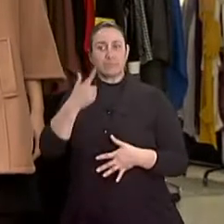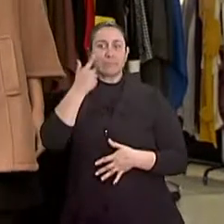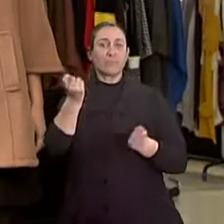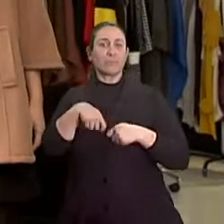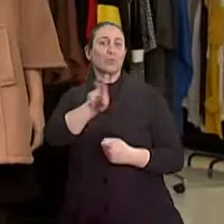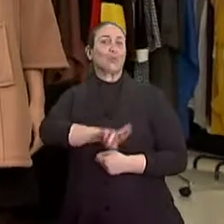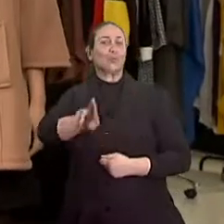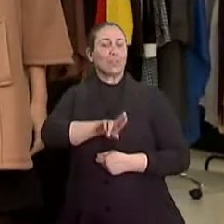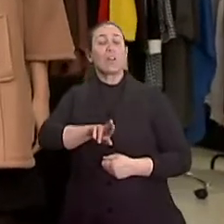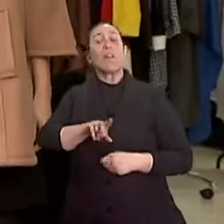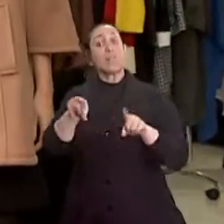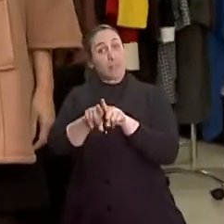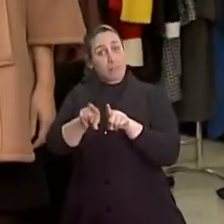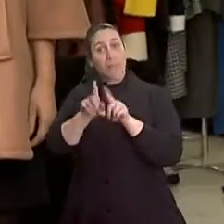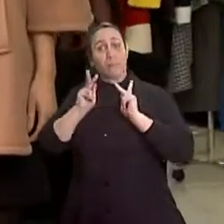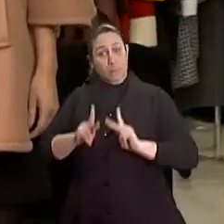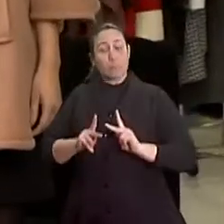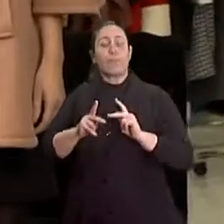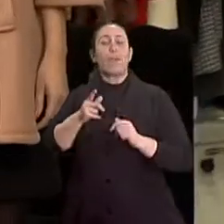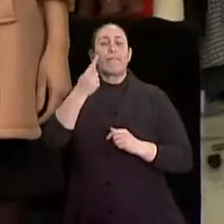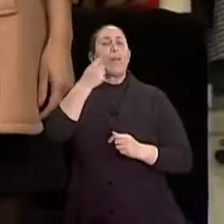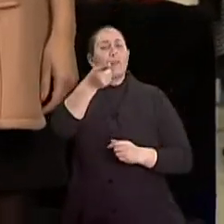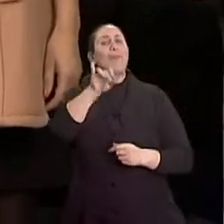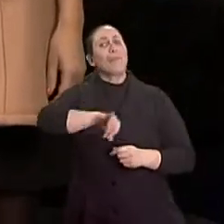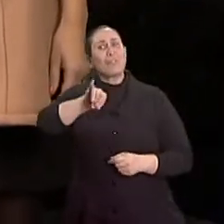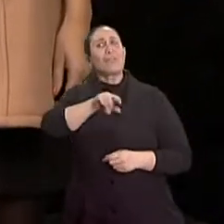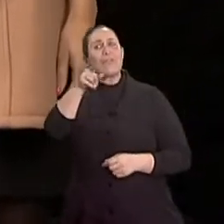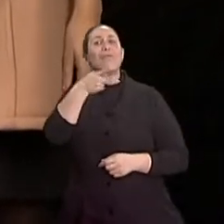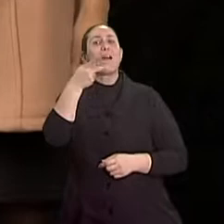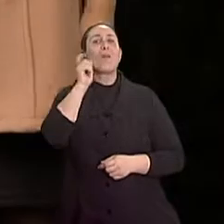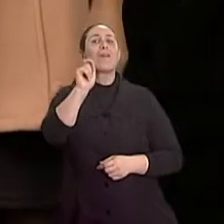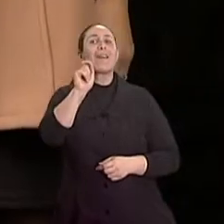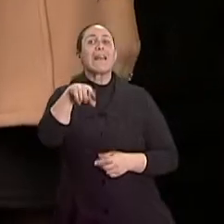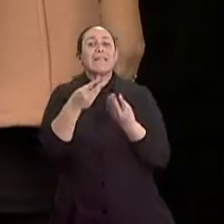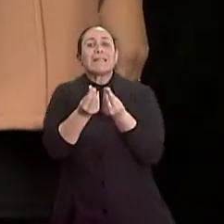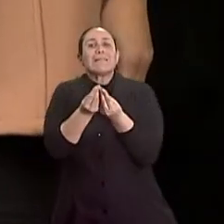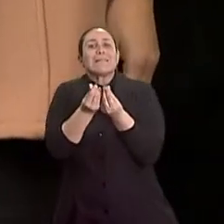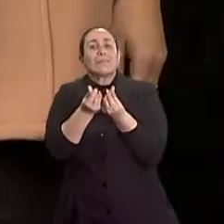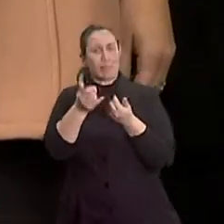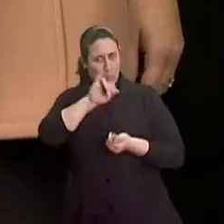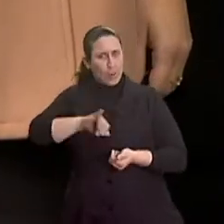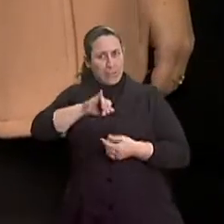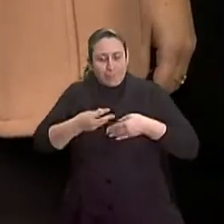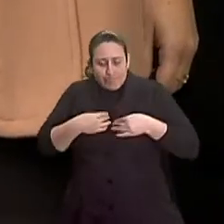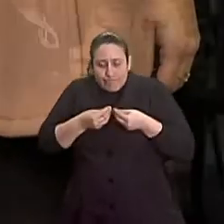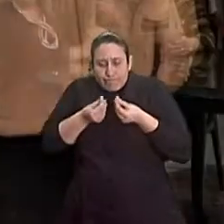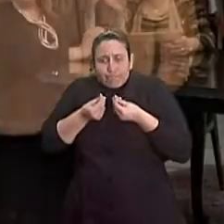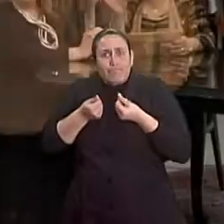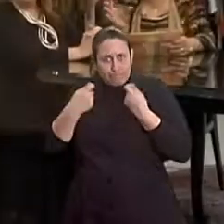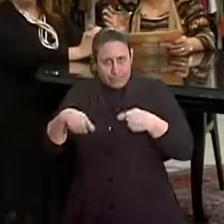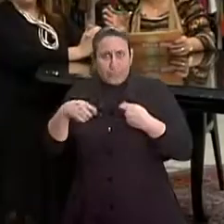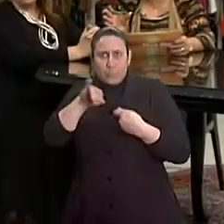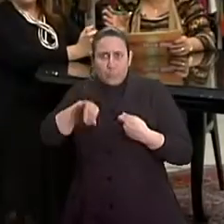né? Aí tocamos no outro ponto que eu quero que tu fale. Sim. Que é a questão do tecido. Bom. Isto feito com um tipo de tecido,